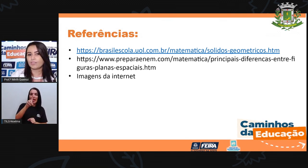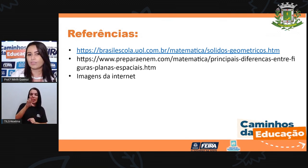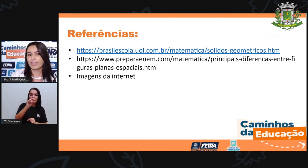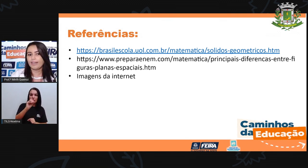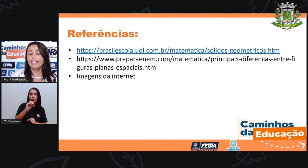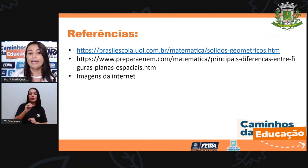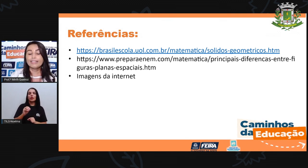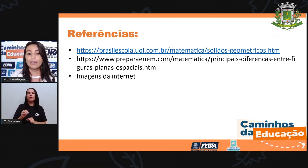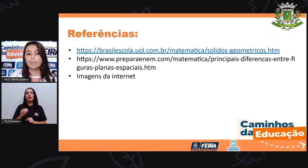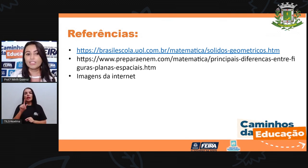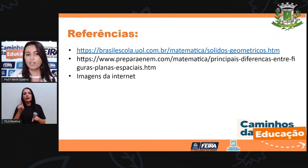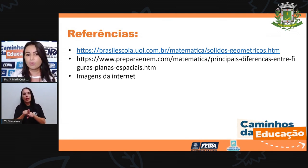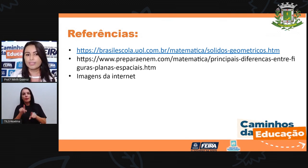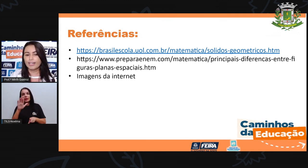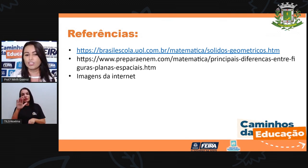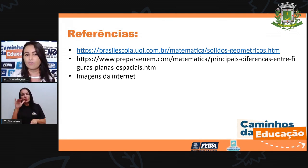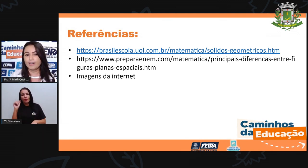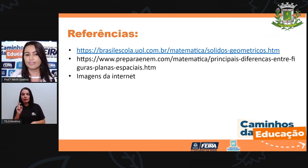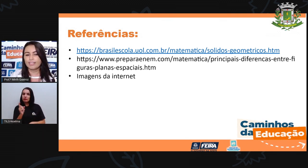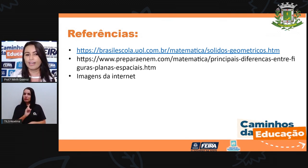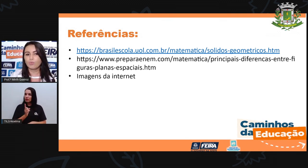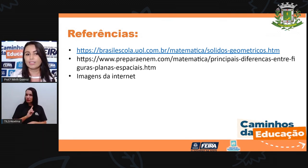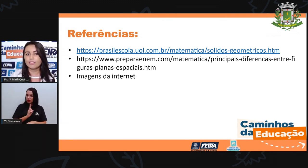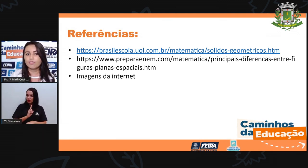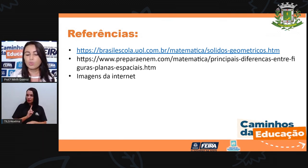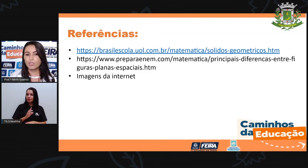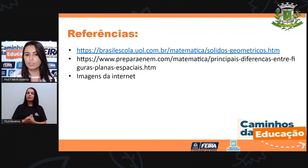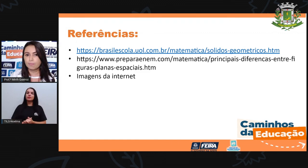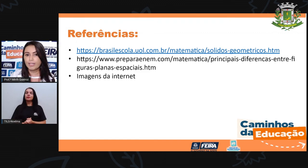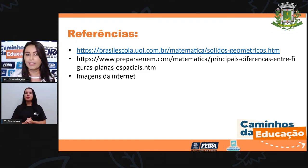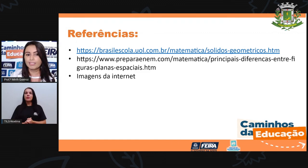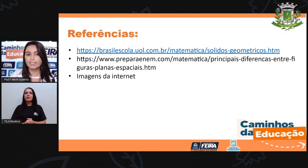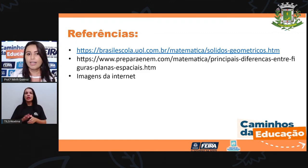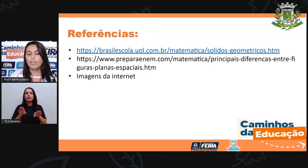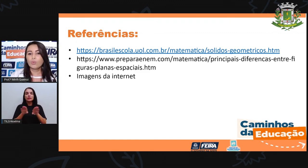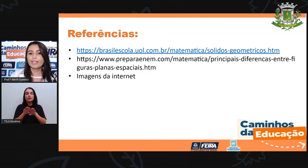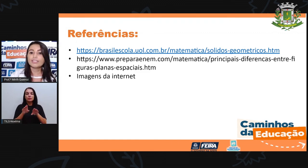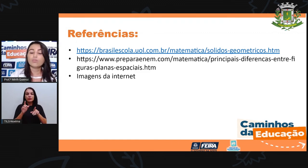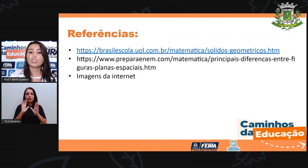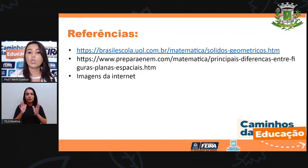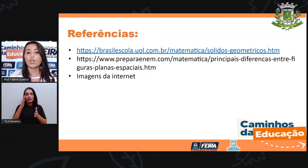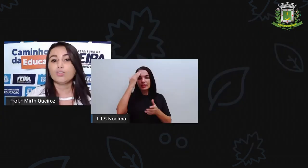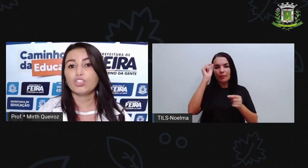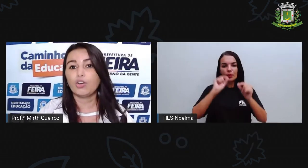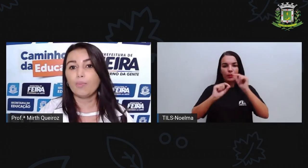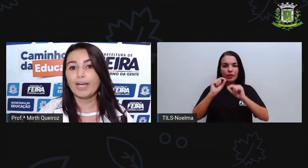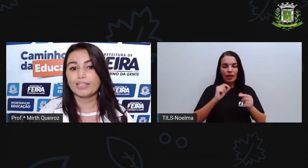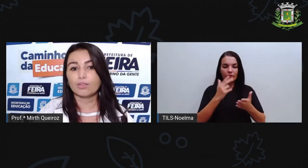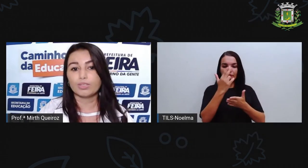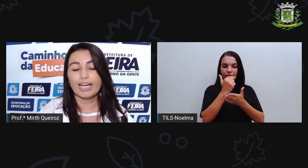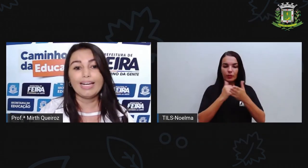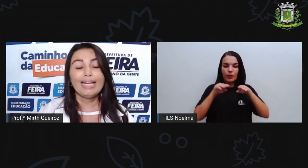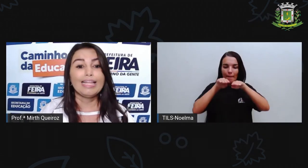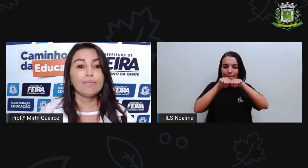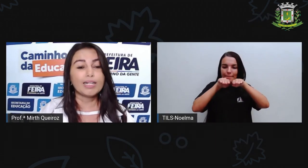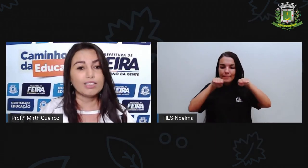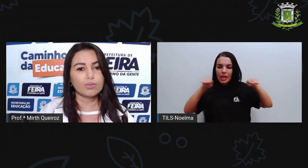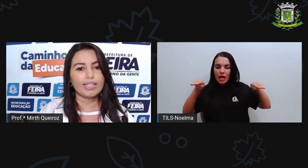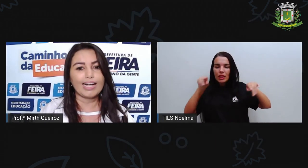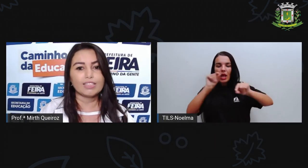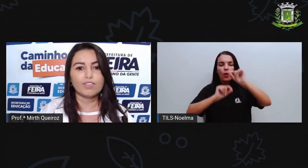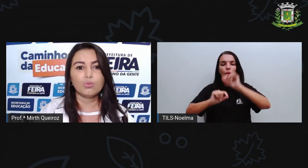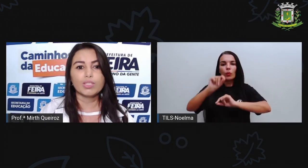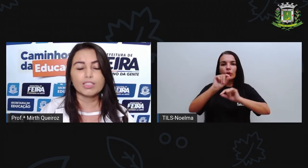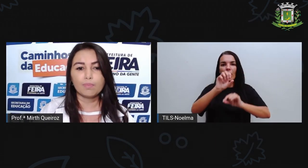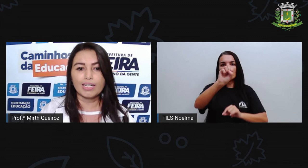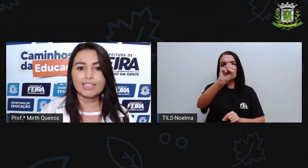poliedros, né? E também já conseguem diferenciar o que são figuras planas e o que são sólidos geométricos, né? Lembrando